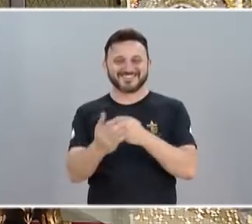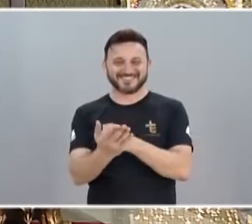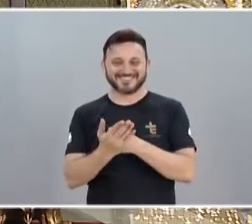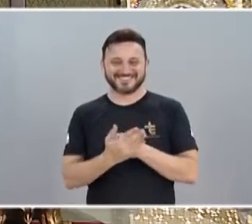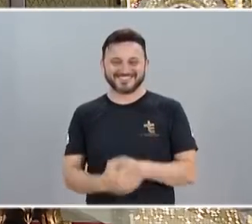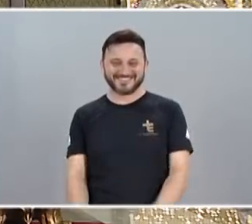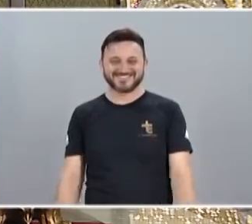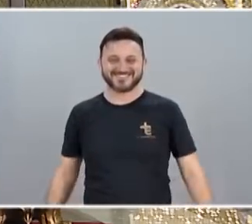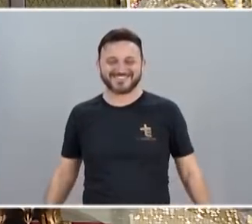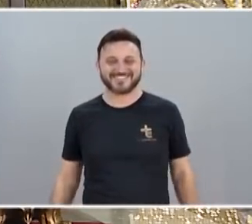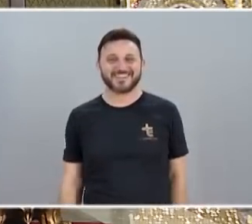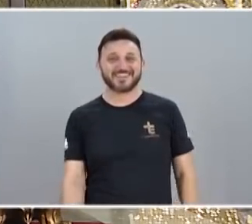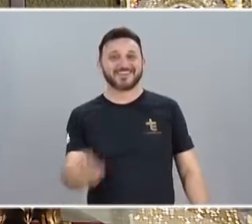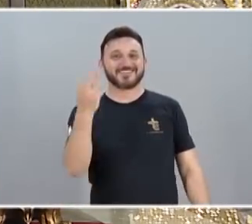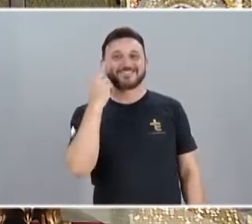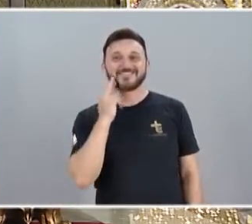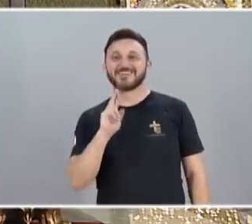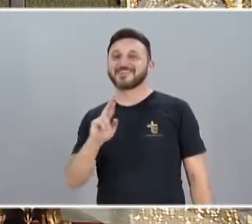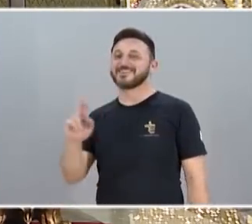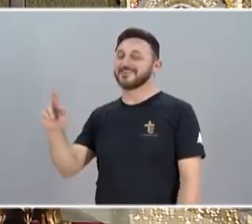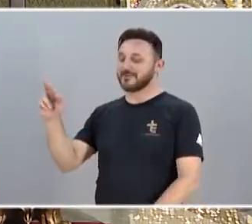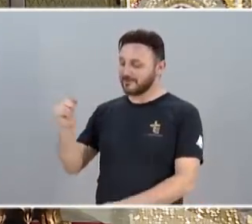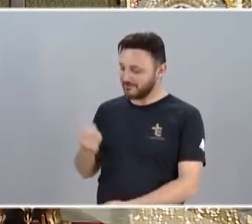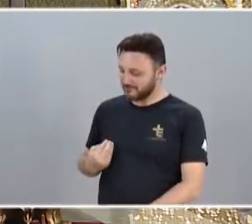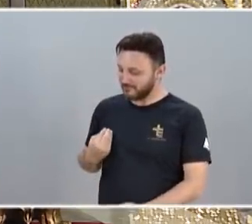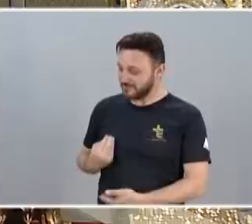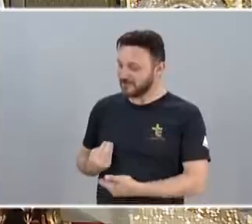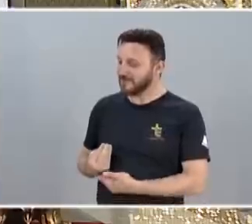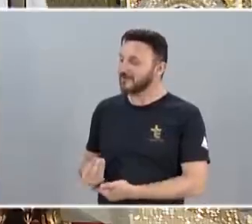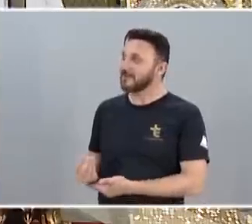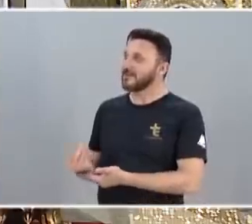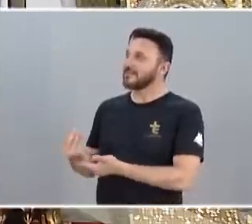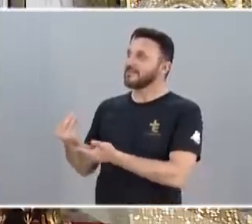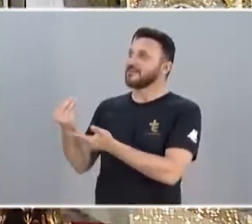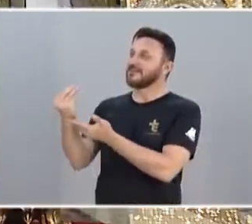Vem o Senhor minha vida oferecer